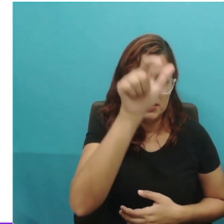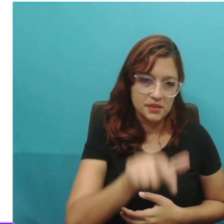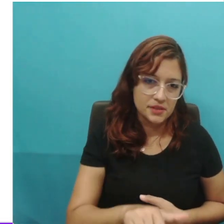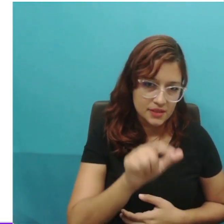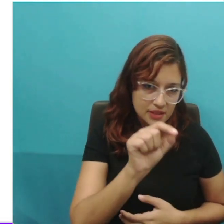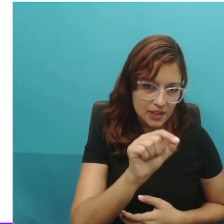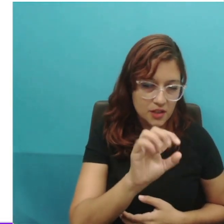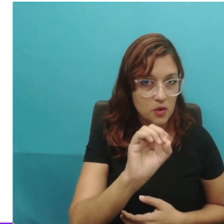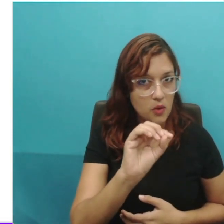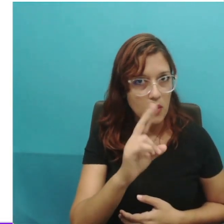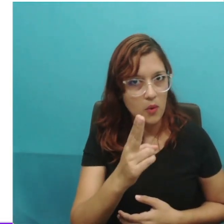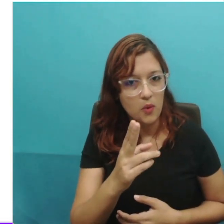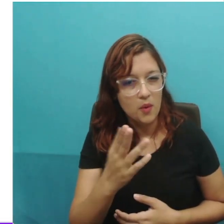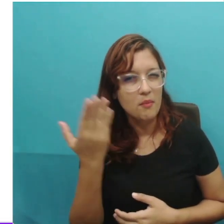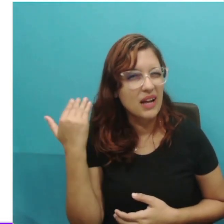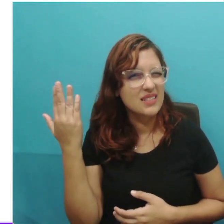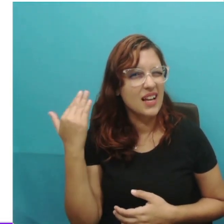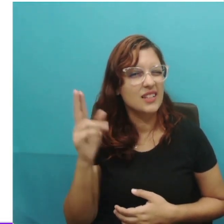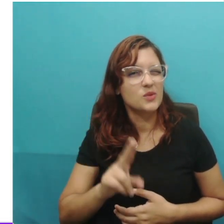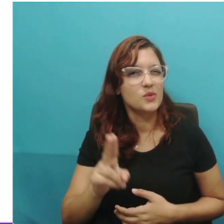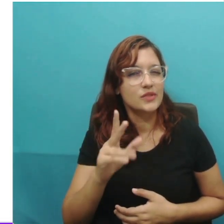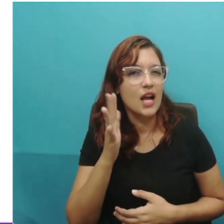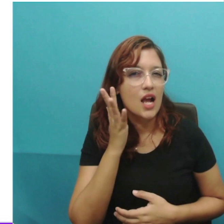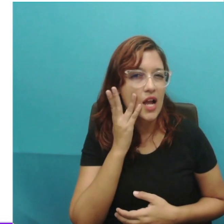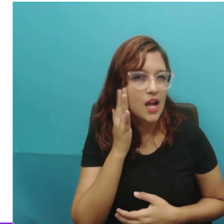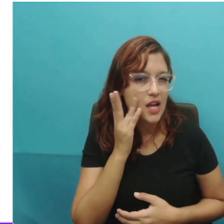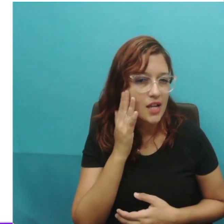que, quem.